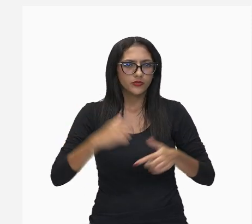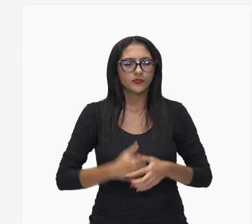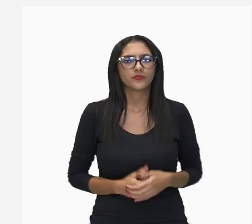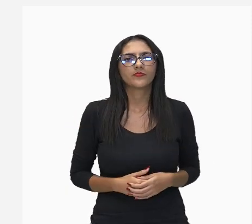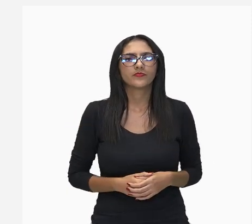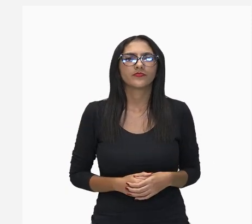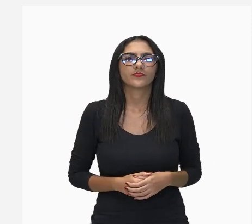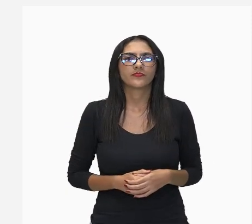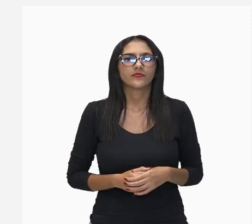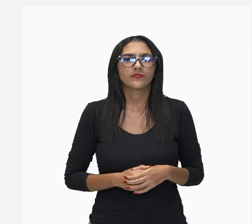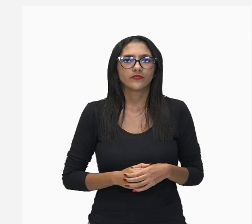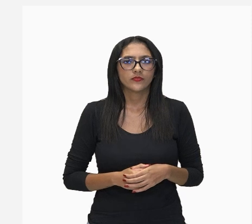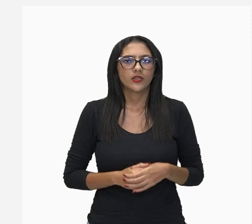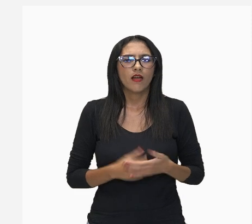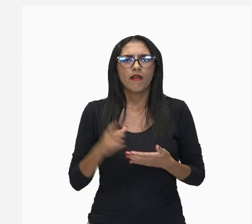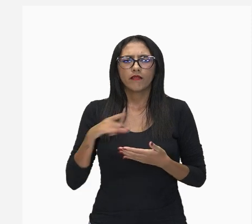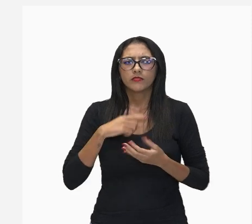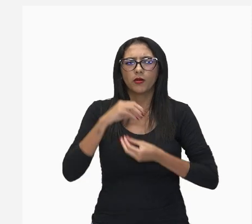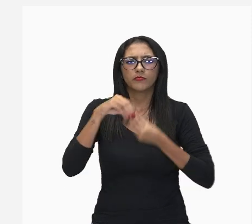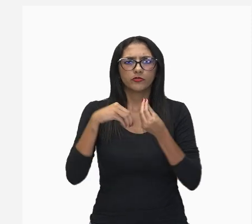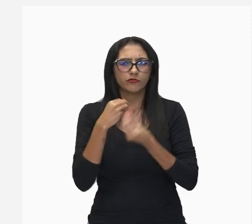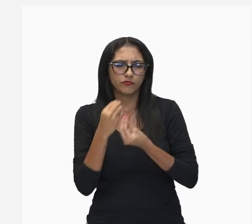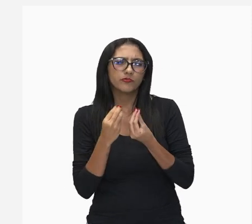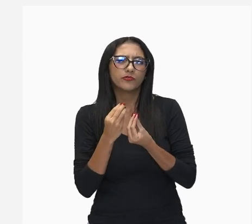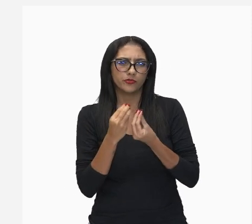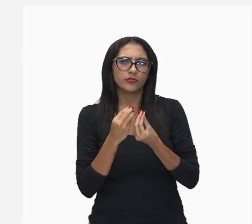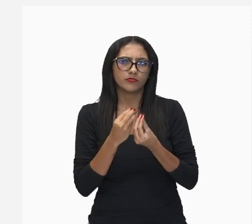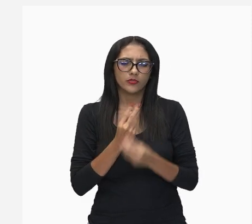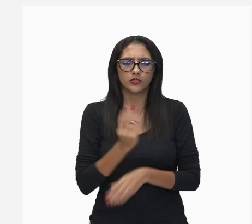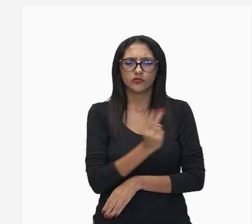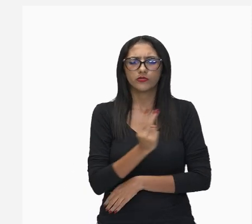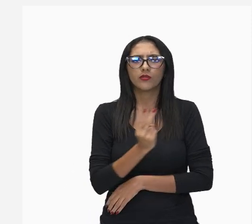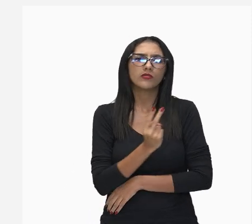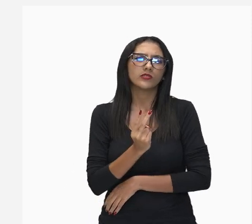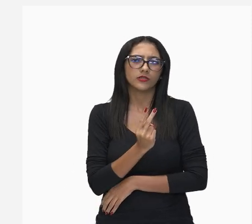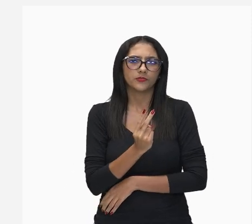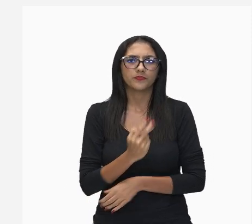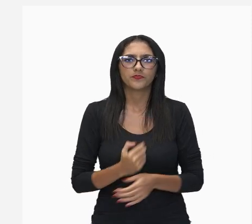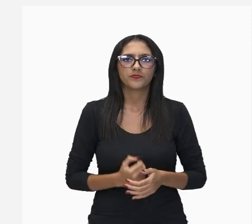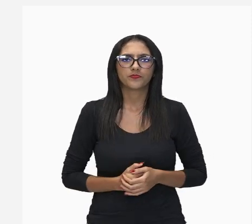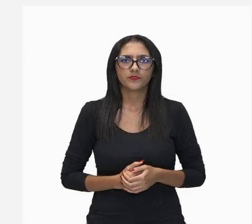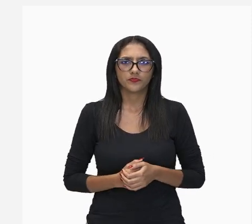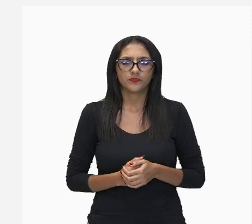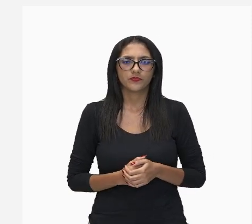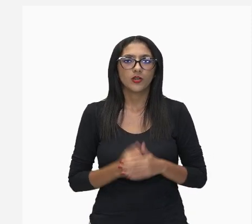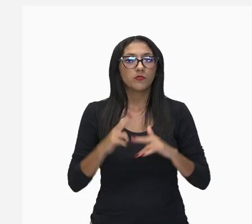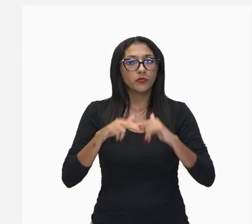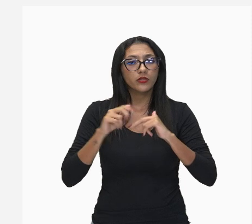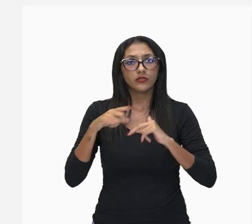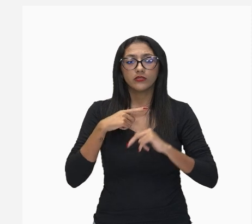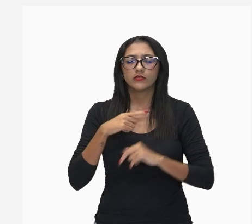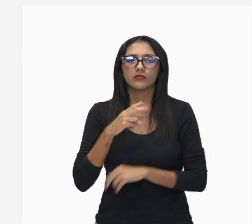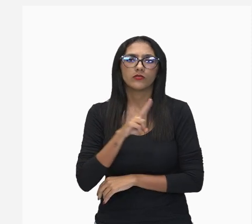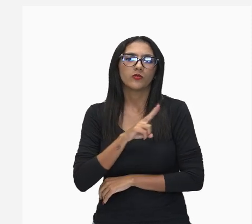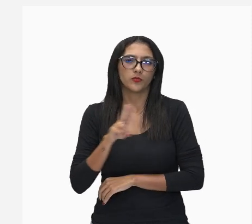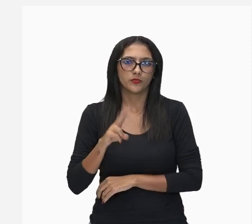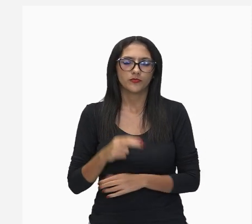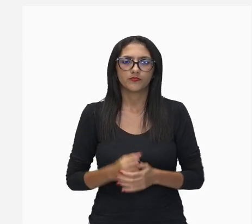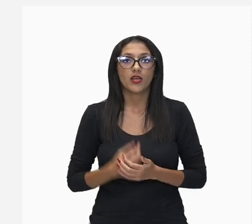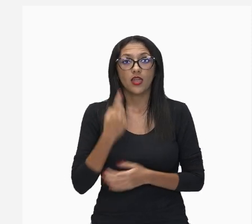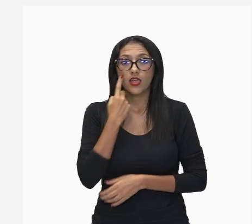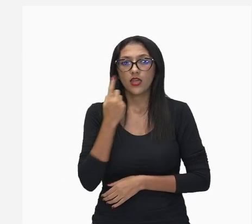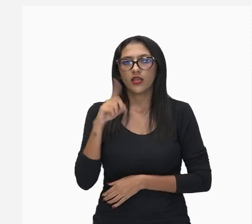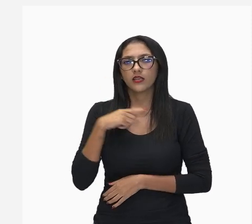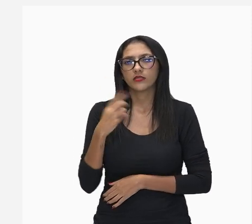dizer que tem uma mistura tanto do direto quanto do indireto, e ele é chamado assim indireto livre. Observe que no discurso indireto